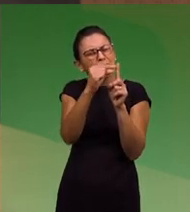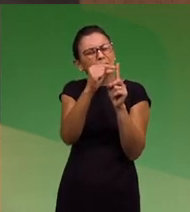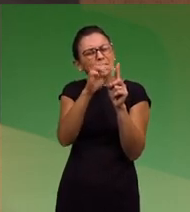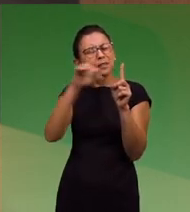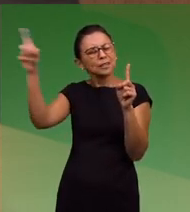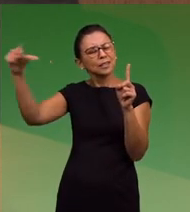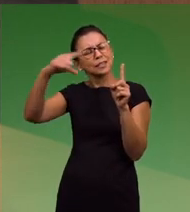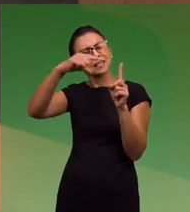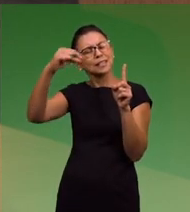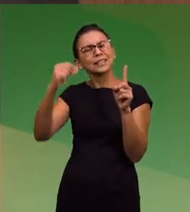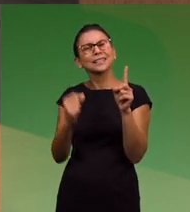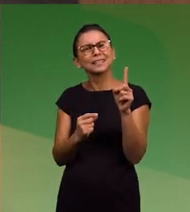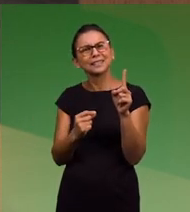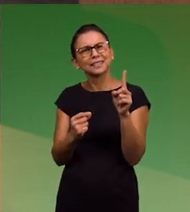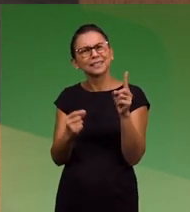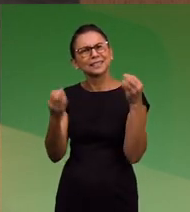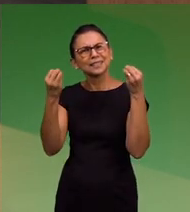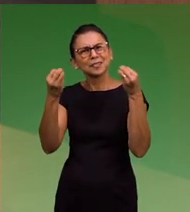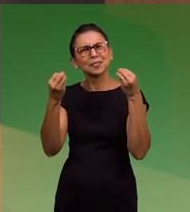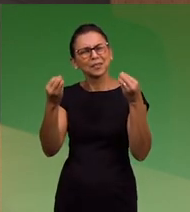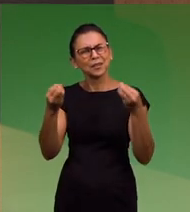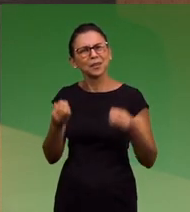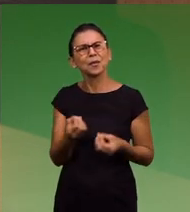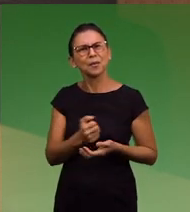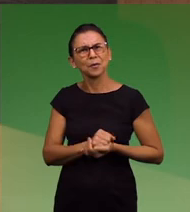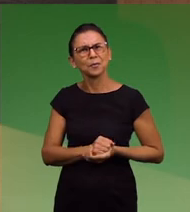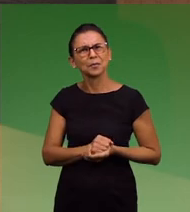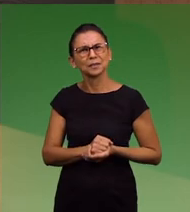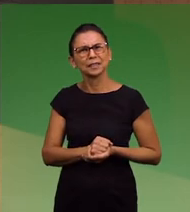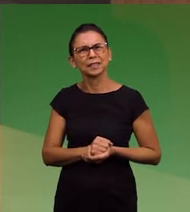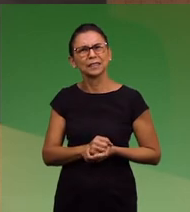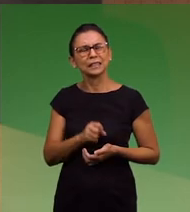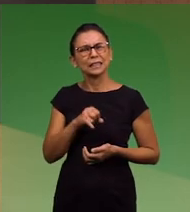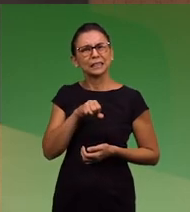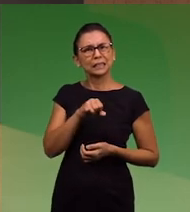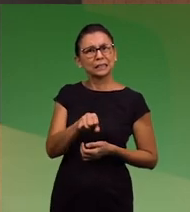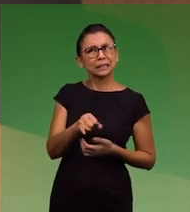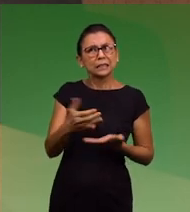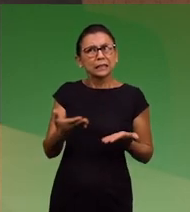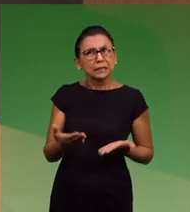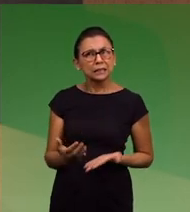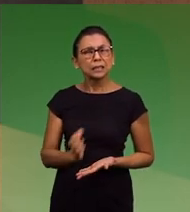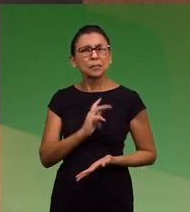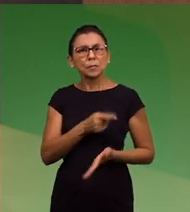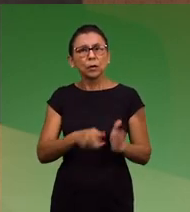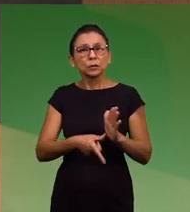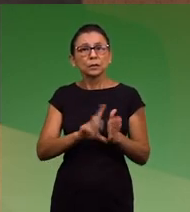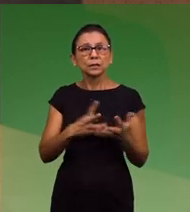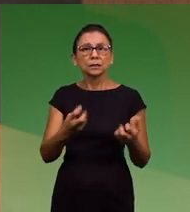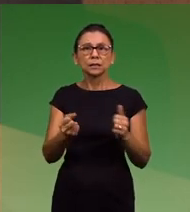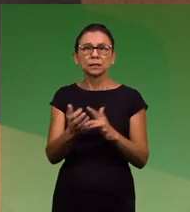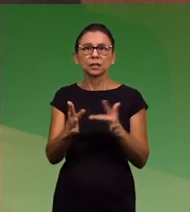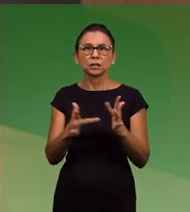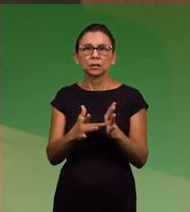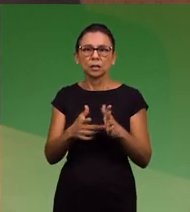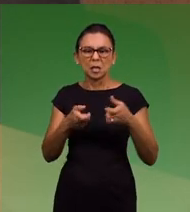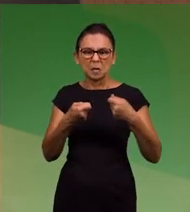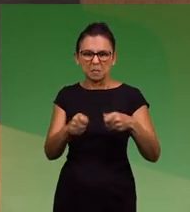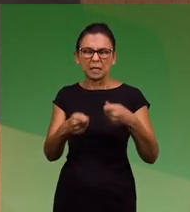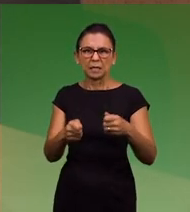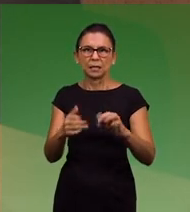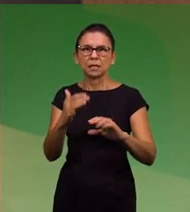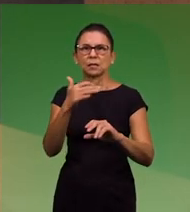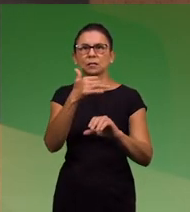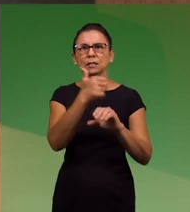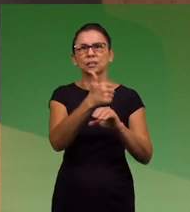pode? Se o apóstolo Paulo, antes de se converter, ele perseguia o cristianismo. Ele não queria ser